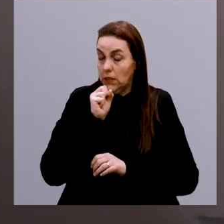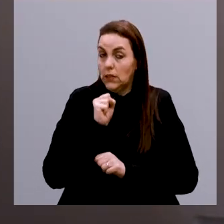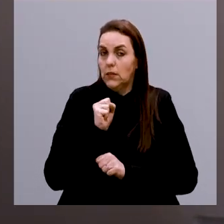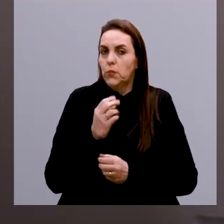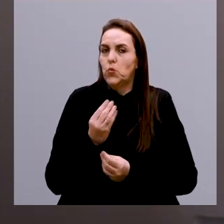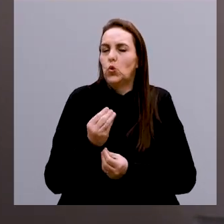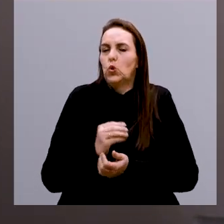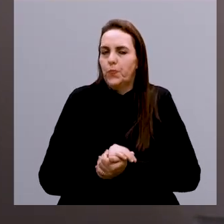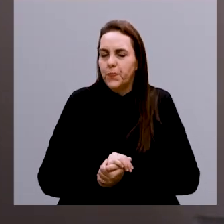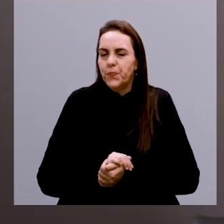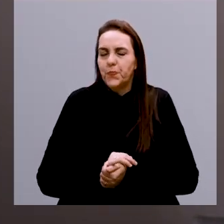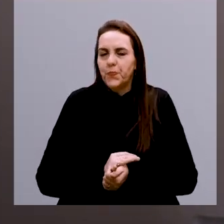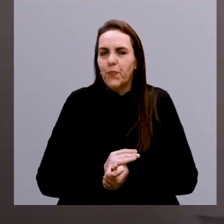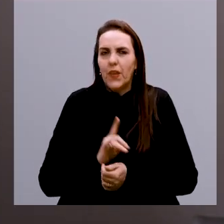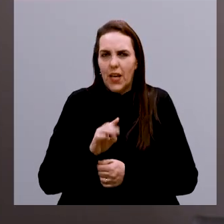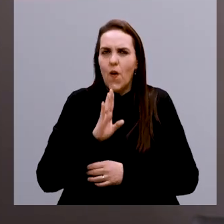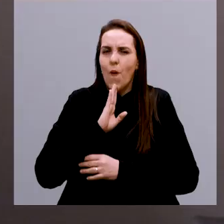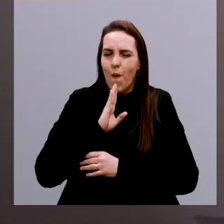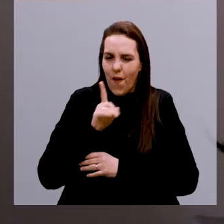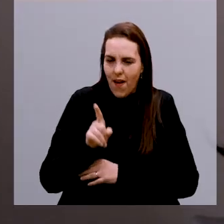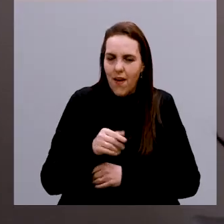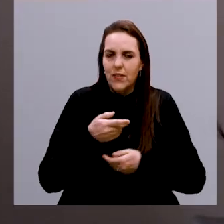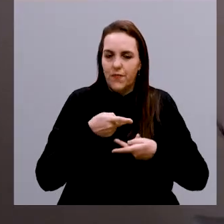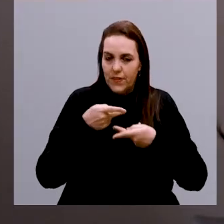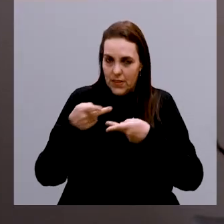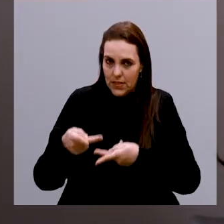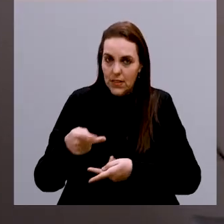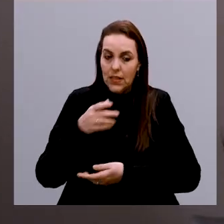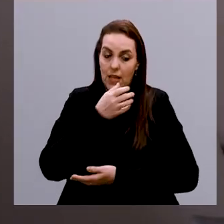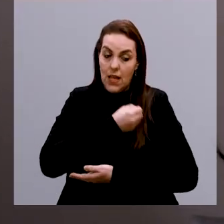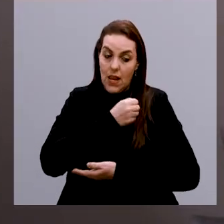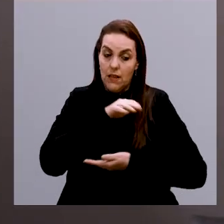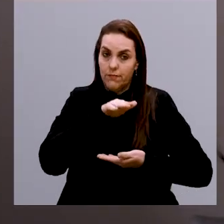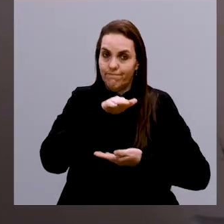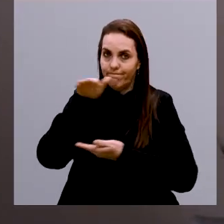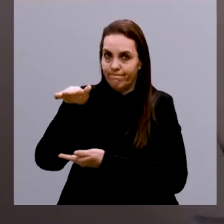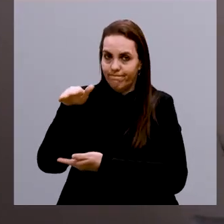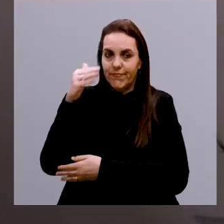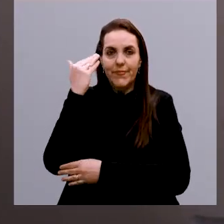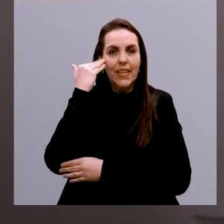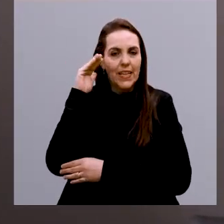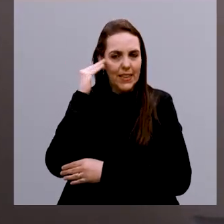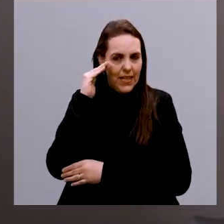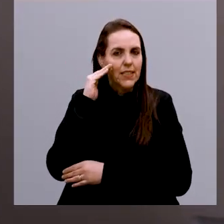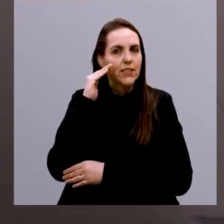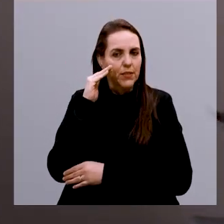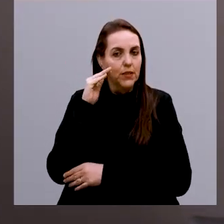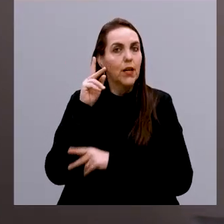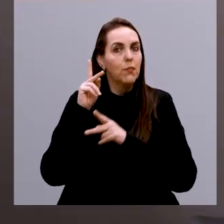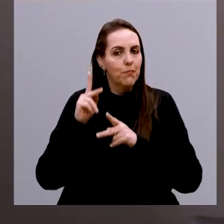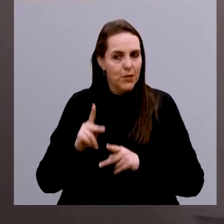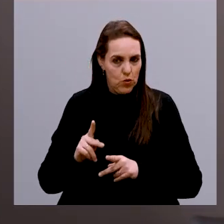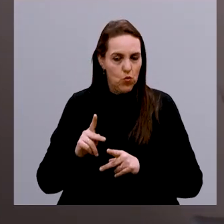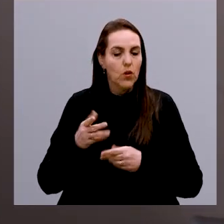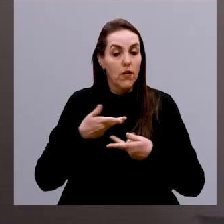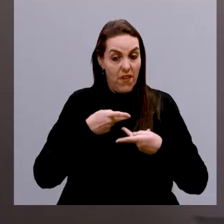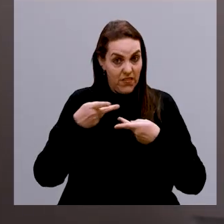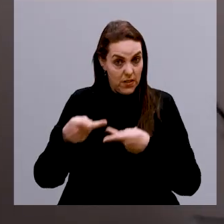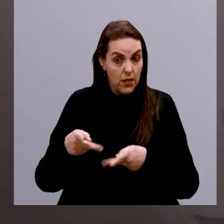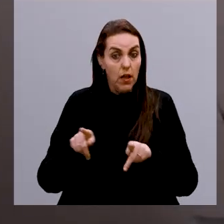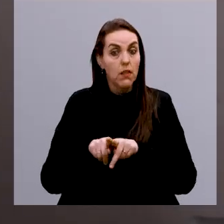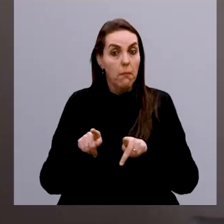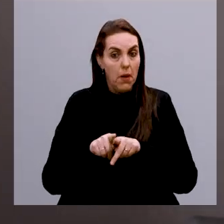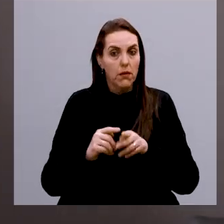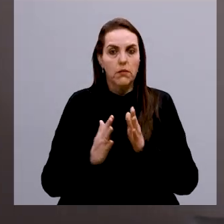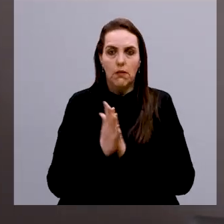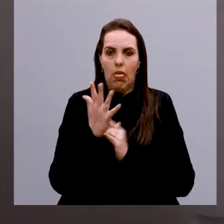extremo, né? Quem conhece, quem visita o banco de leite entende. Quem visita tem que visitar todo paramentado, cheio